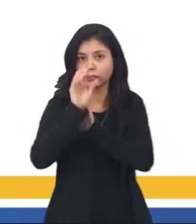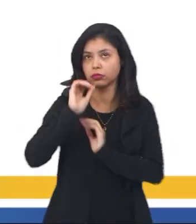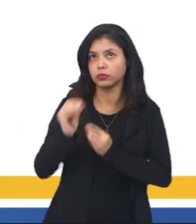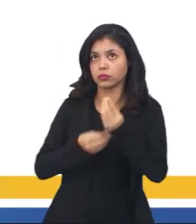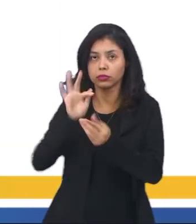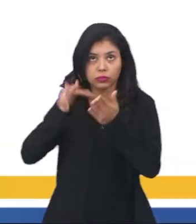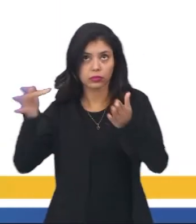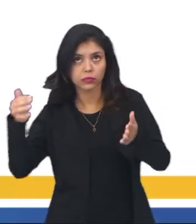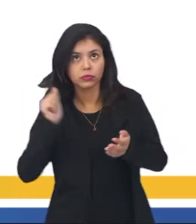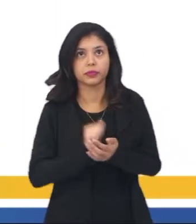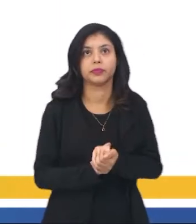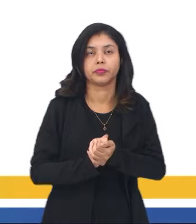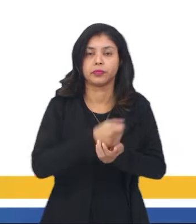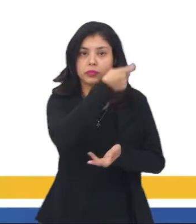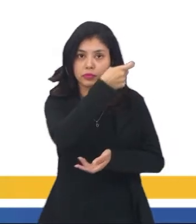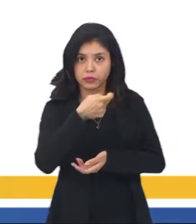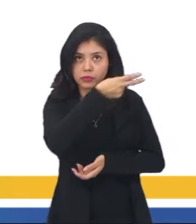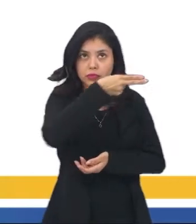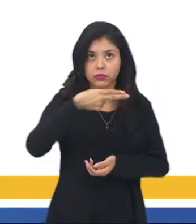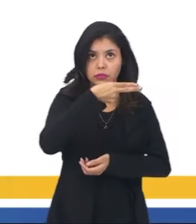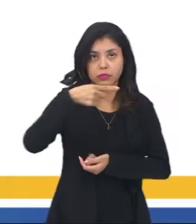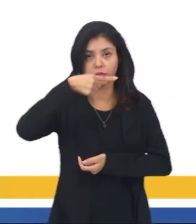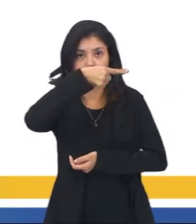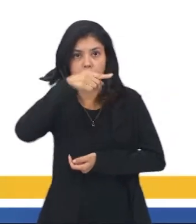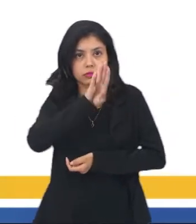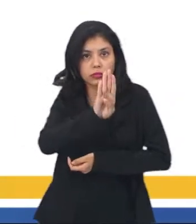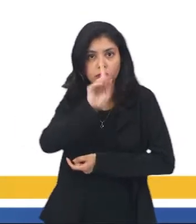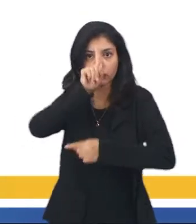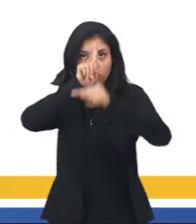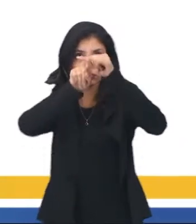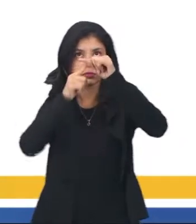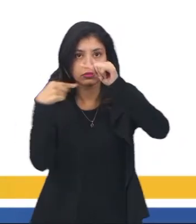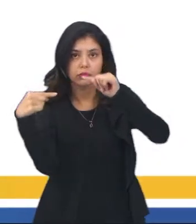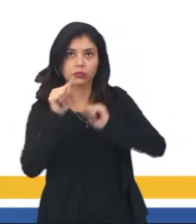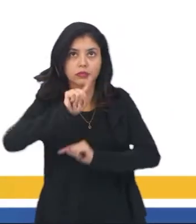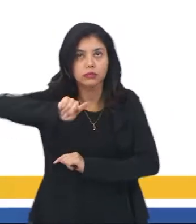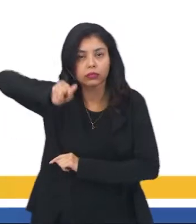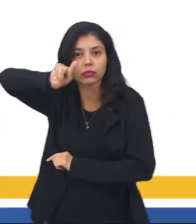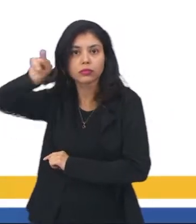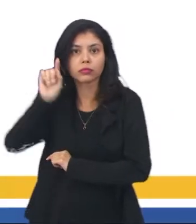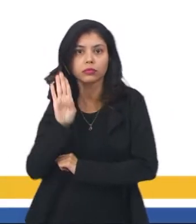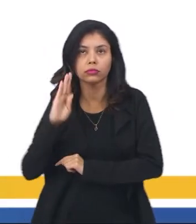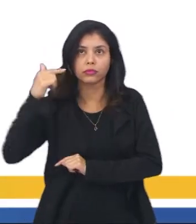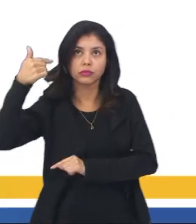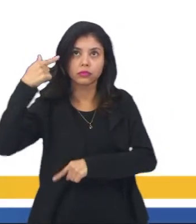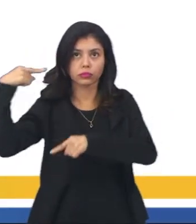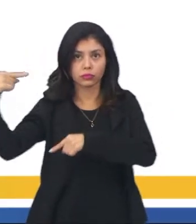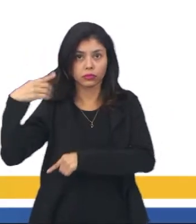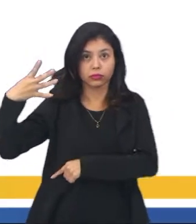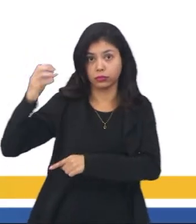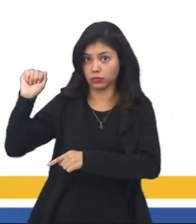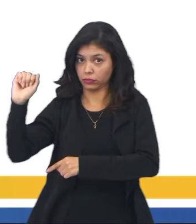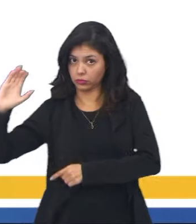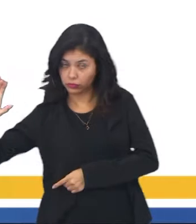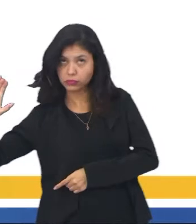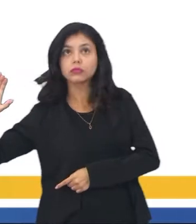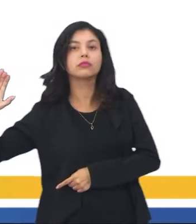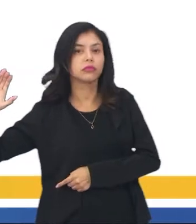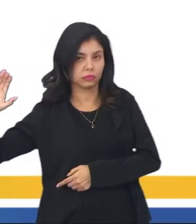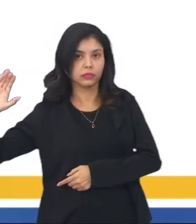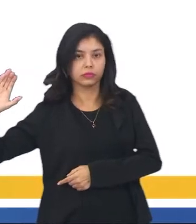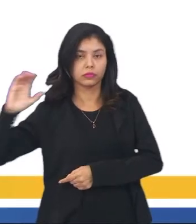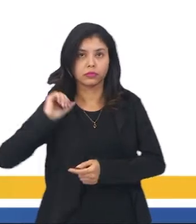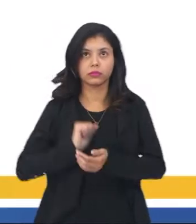pela seguinte fórmula, né? X é igual a menos b mais ou menos a raiz quadrada